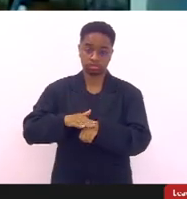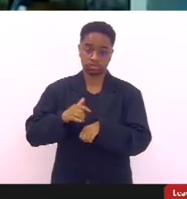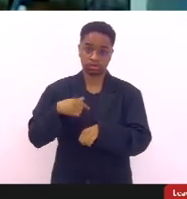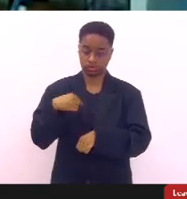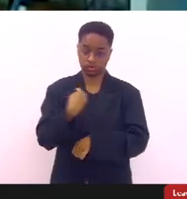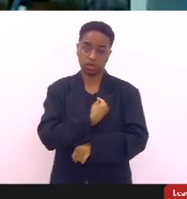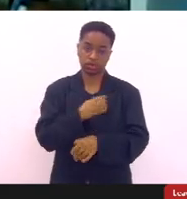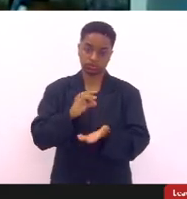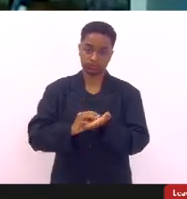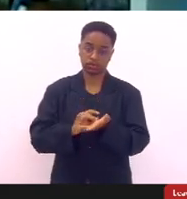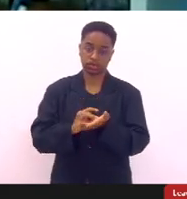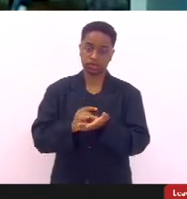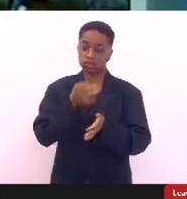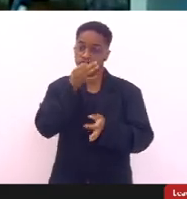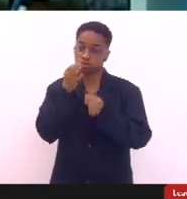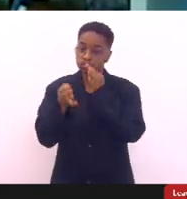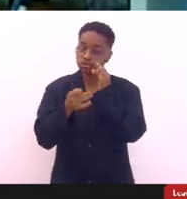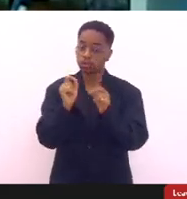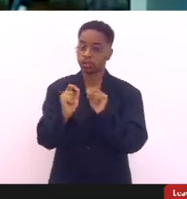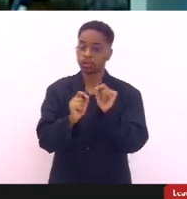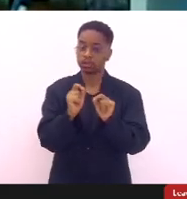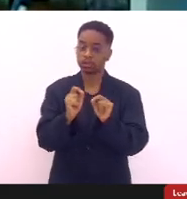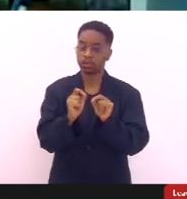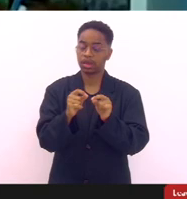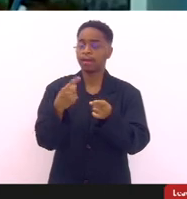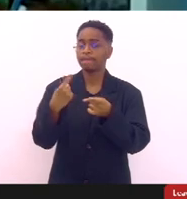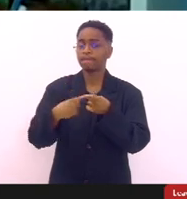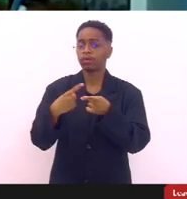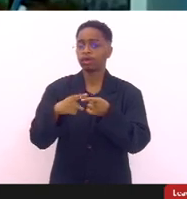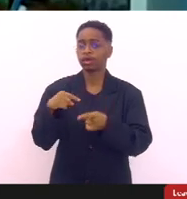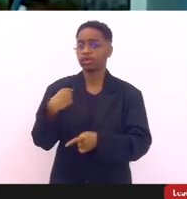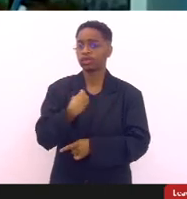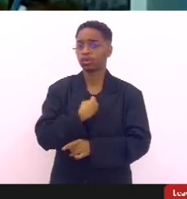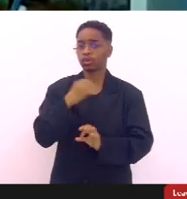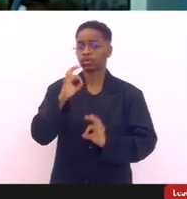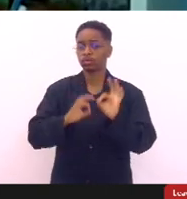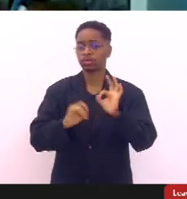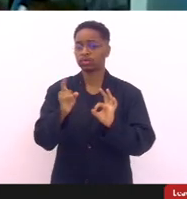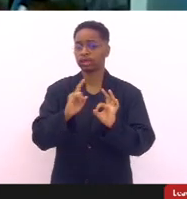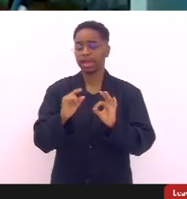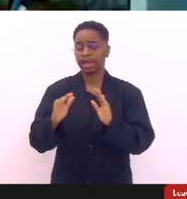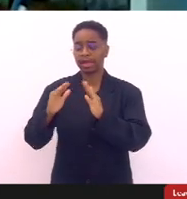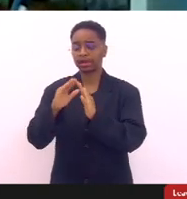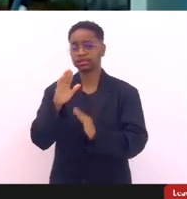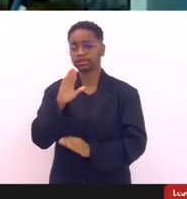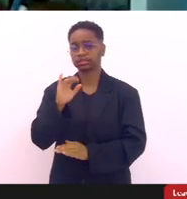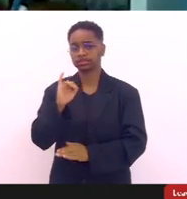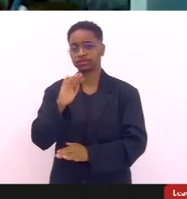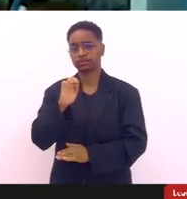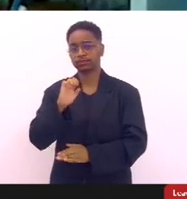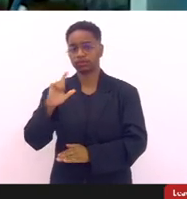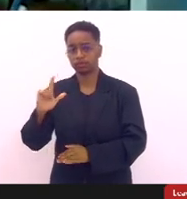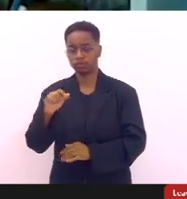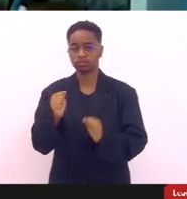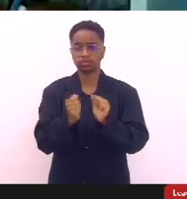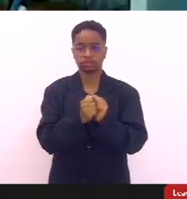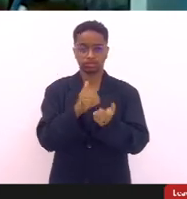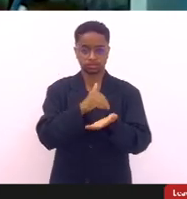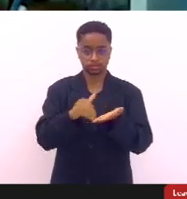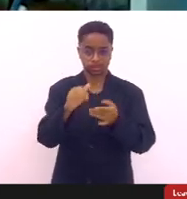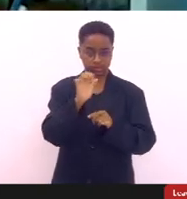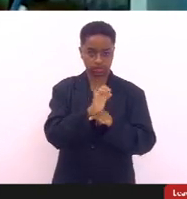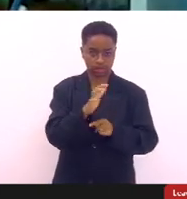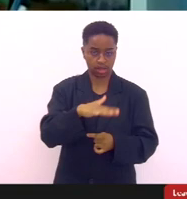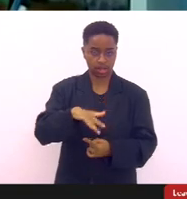Nós faríamos, né, a seguinte sugestão: por que não sentar a Casa Civil com Secretário Estadual